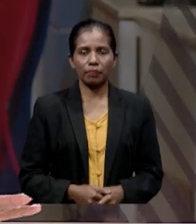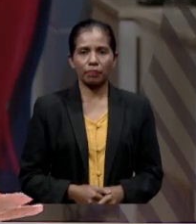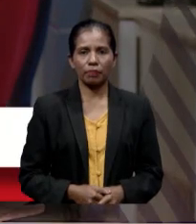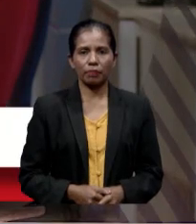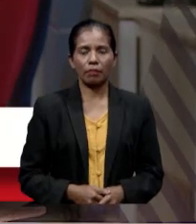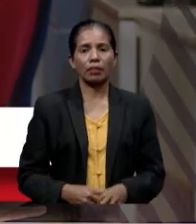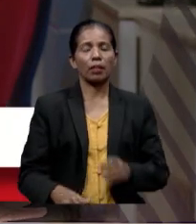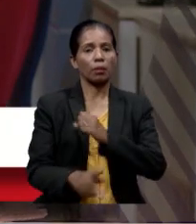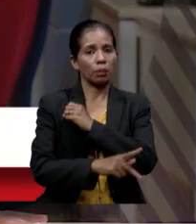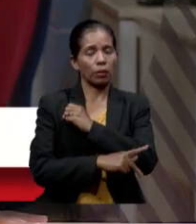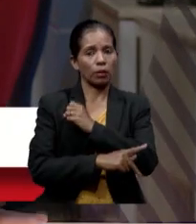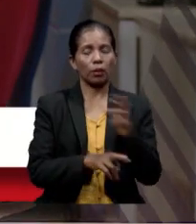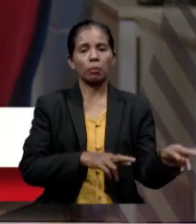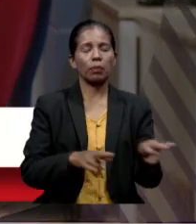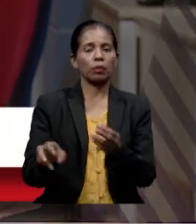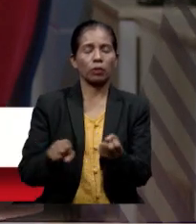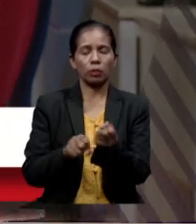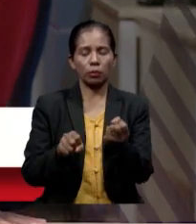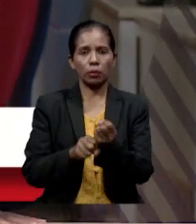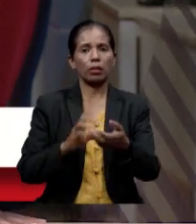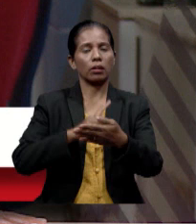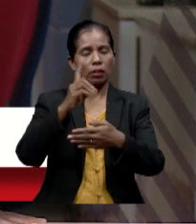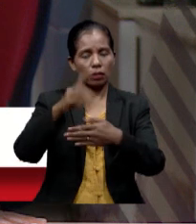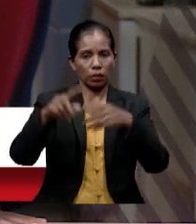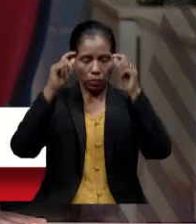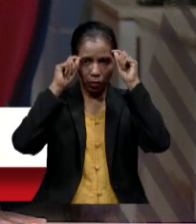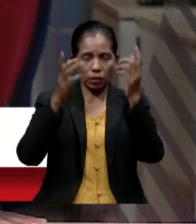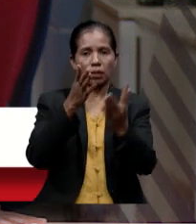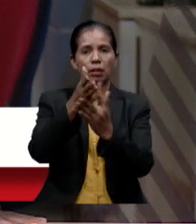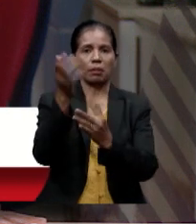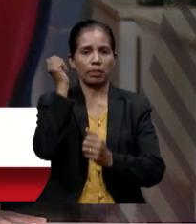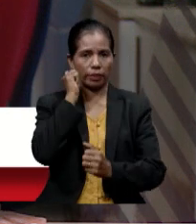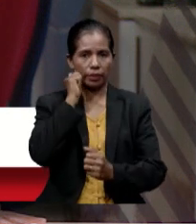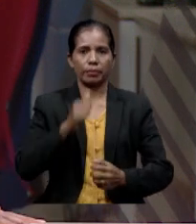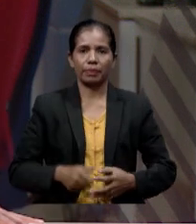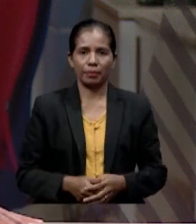Portugal pronto a apoio e desenvolvimento no adesão Timor-Leste e ASEAN.